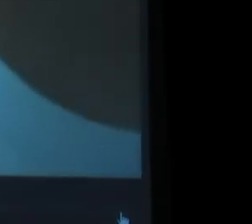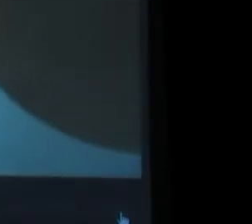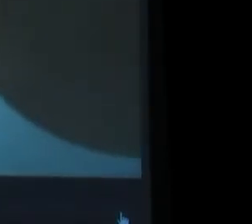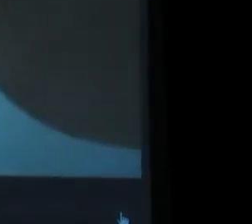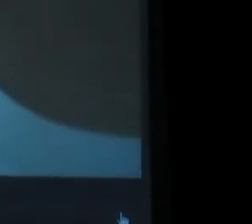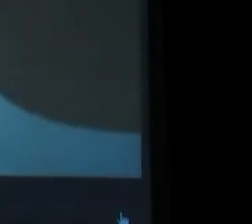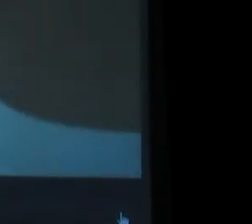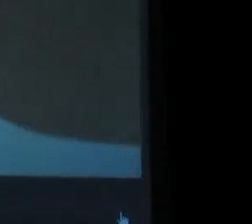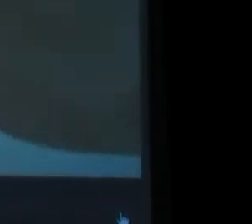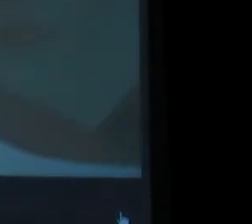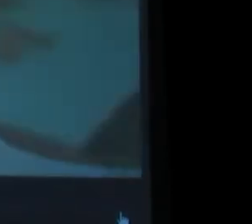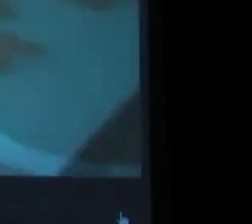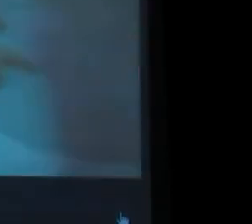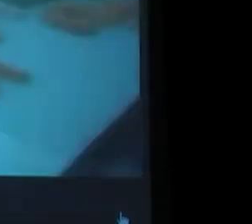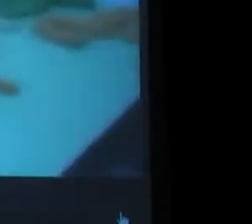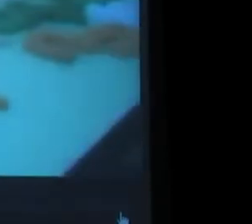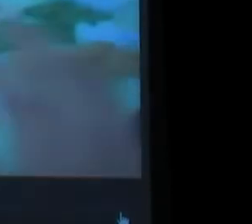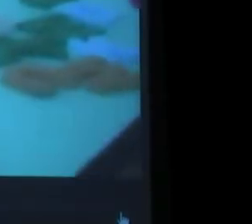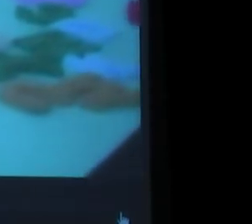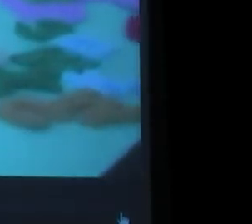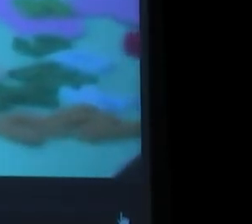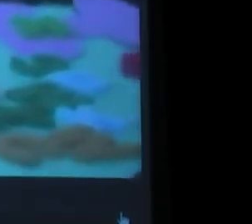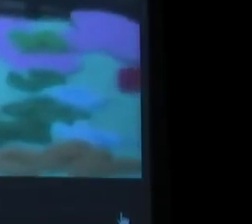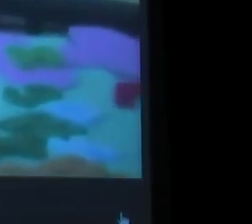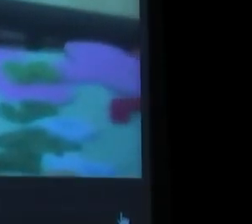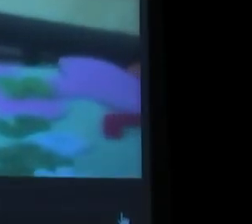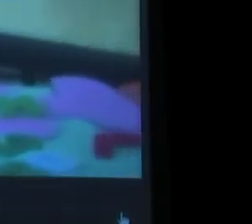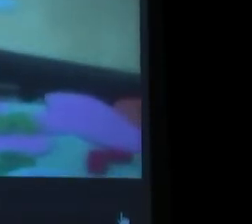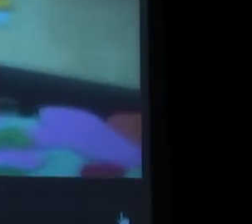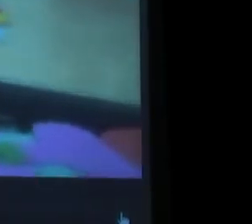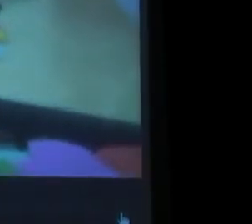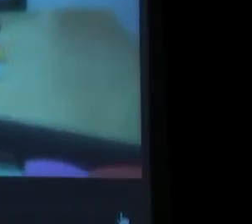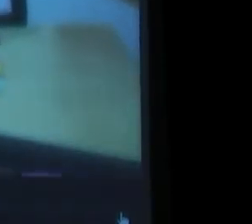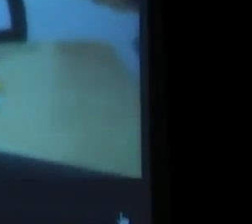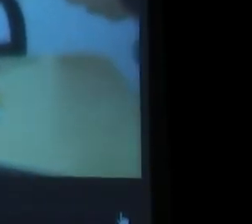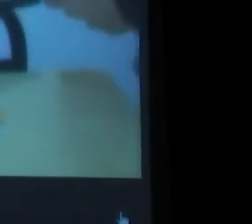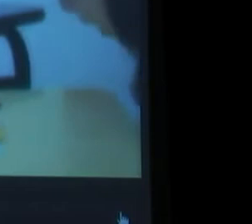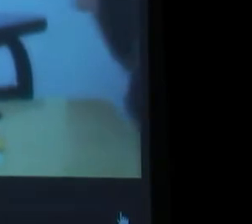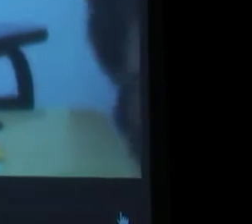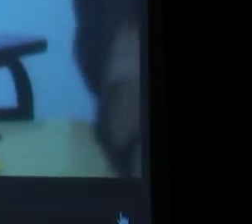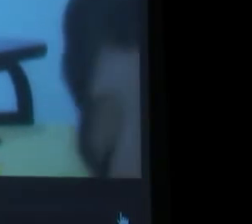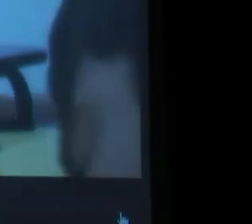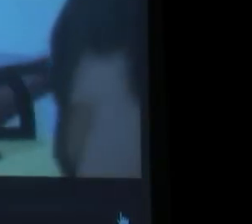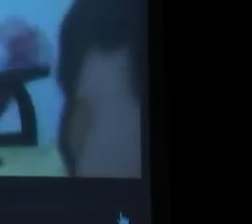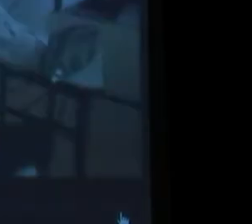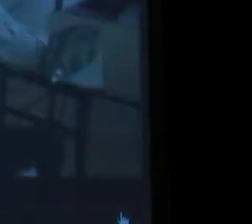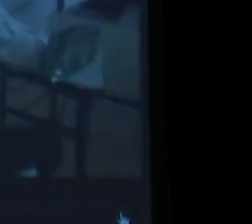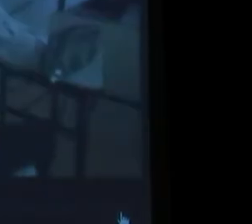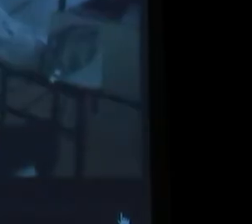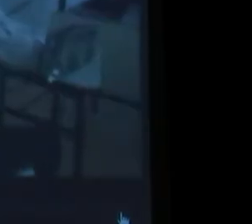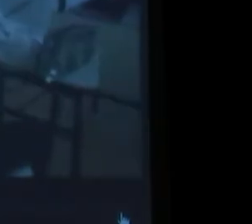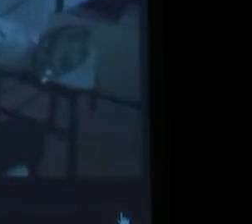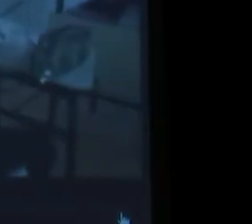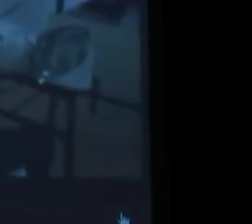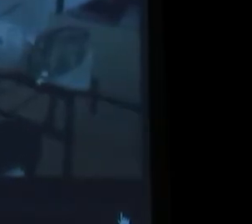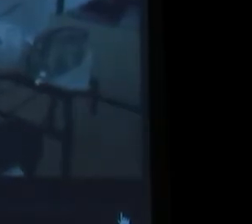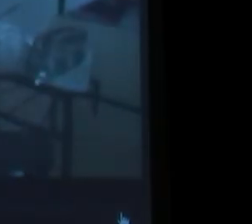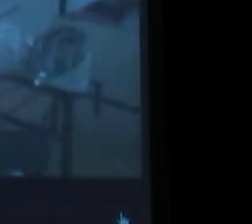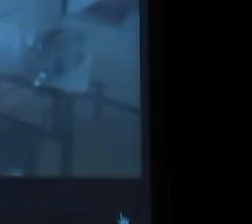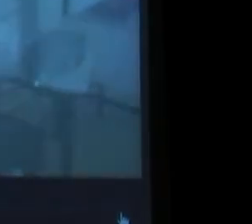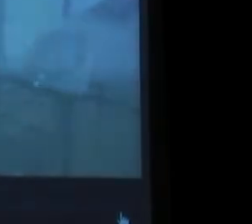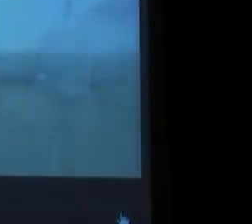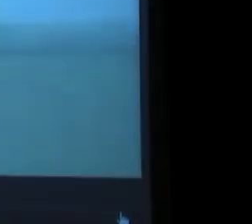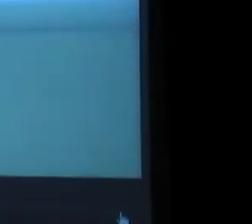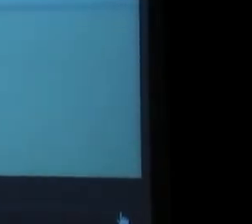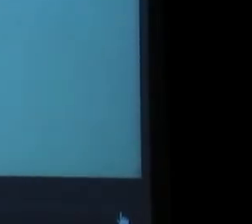básica, tem como finalidade o desenvolvimento integral da criança até 5 anos de idade. O ensino fundamental